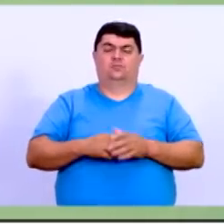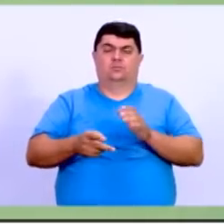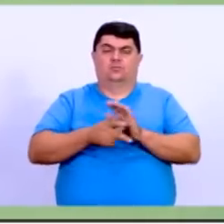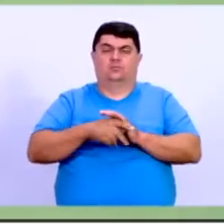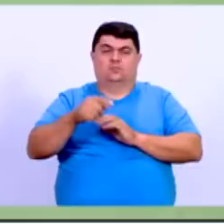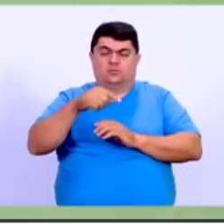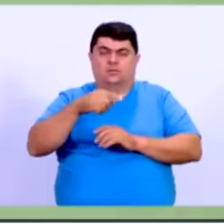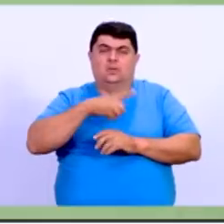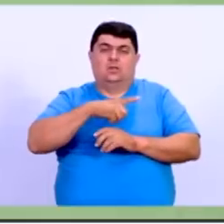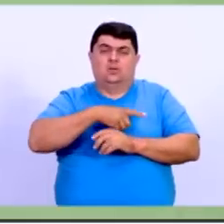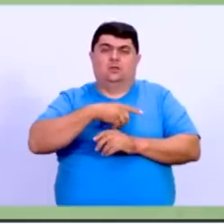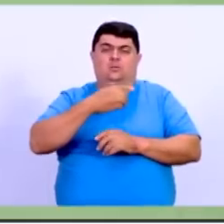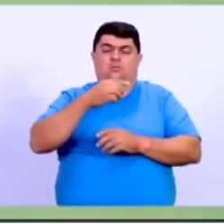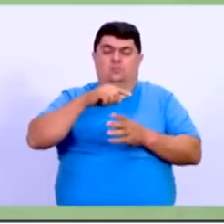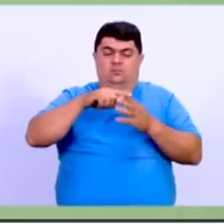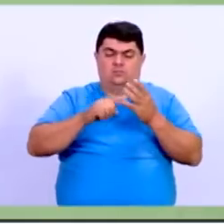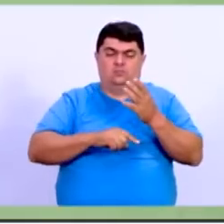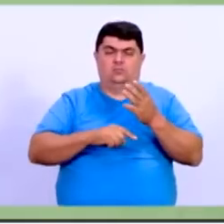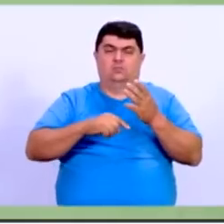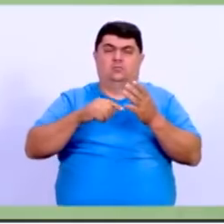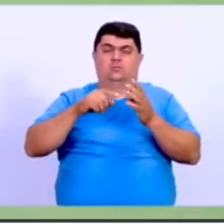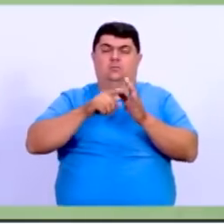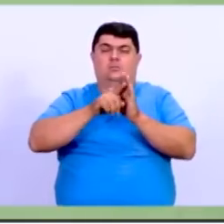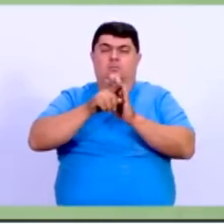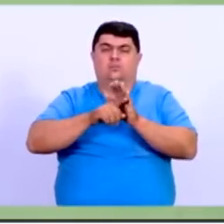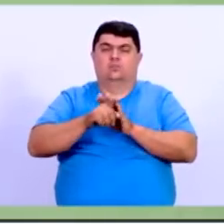só, nós temos 3 máquinas aqui no exemplo,